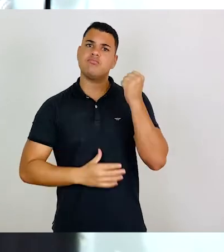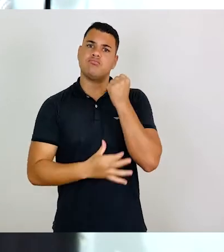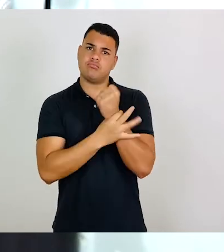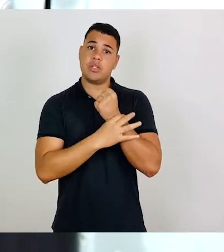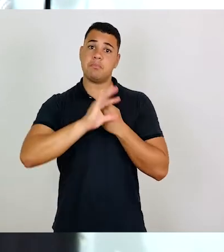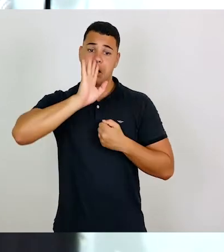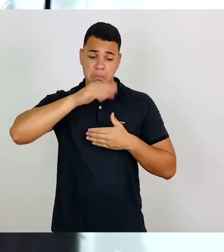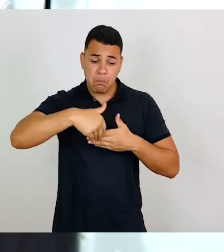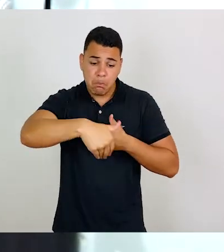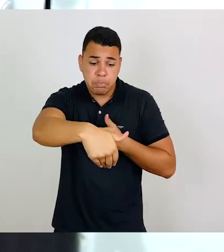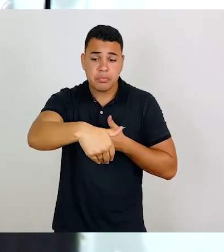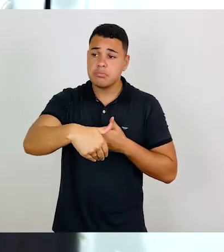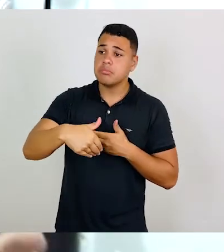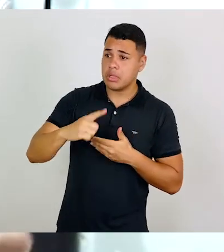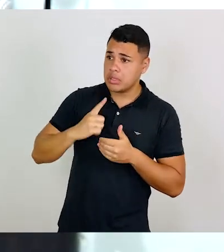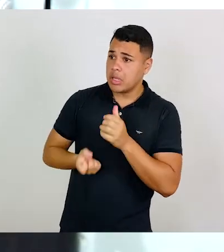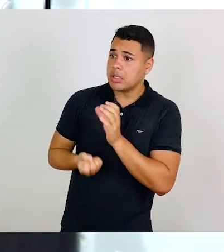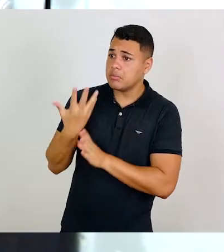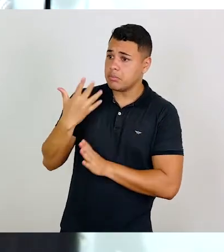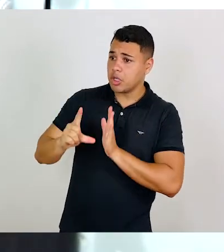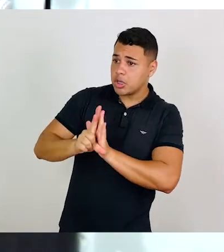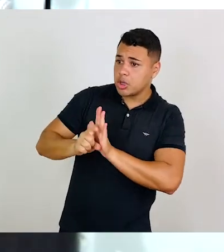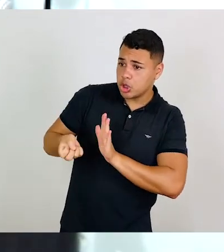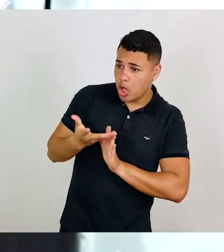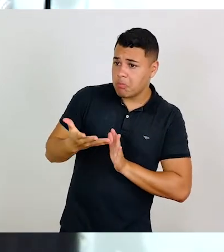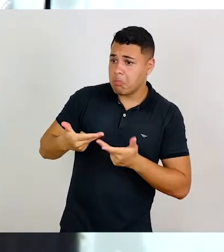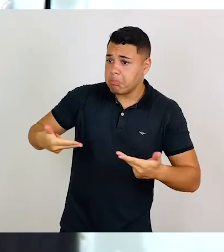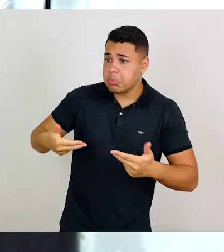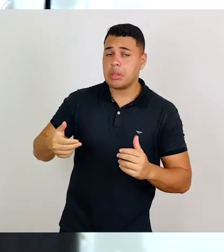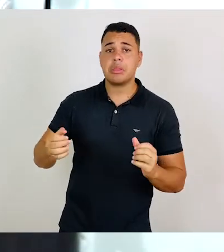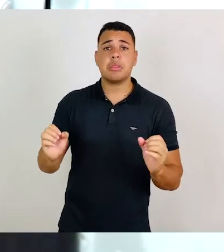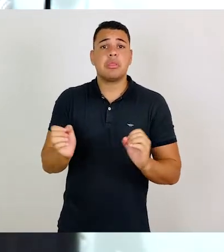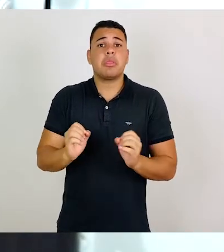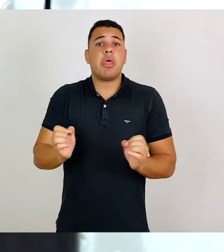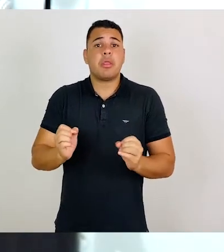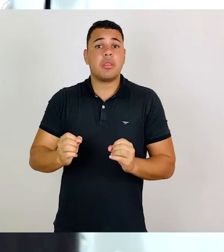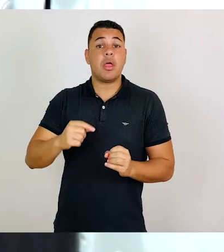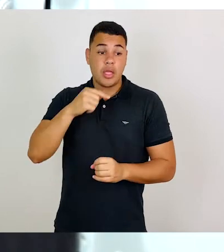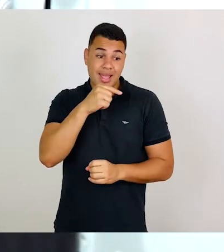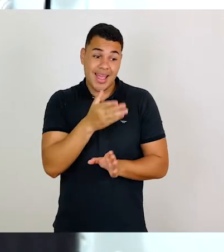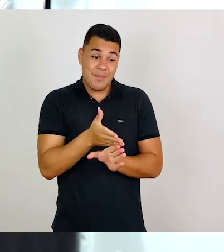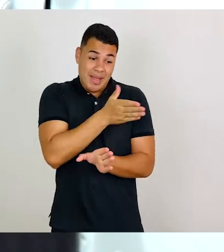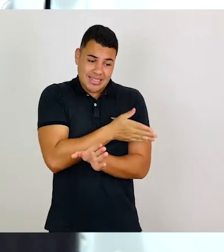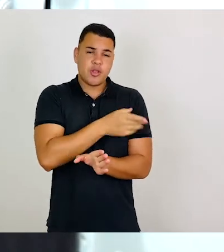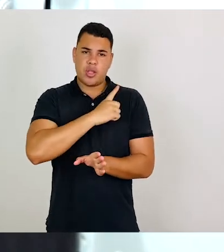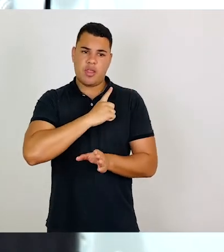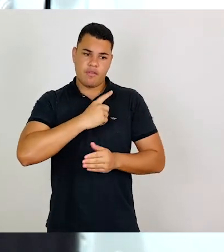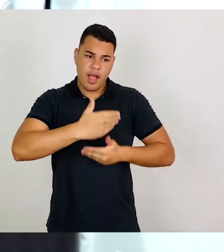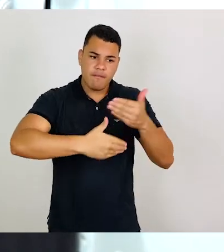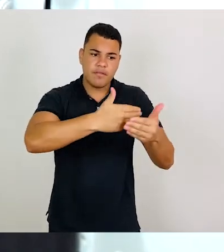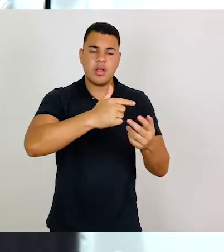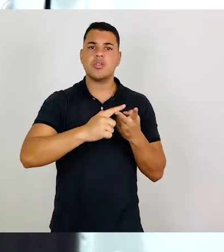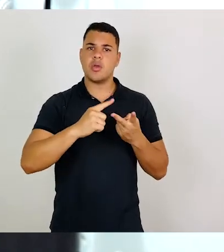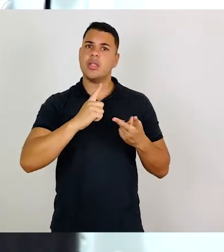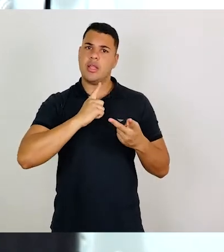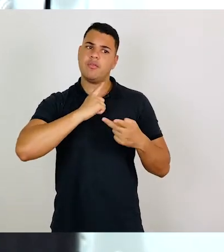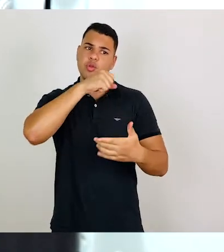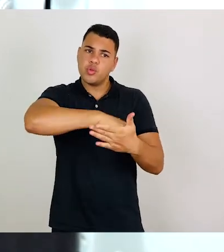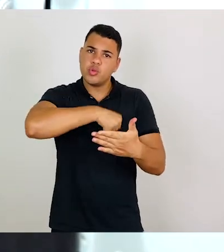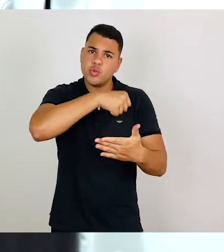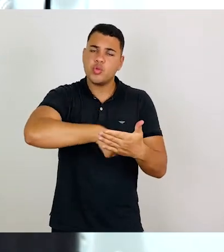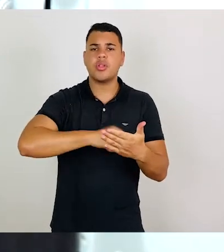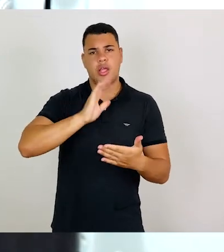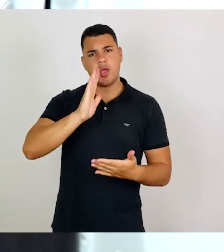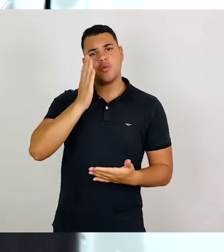gestão, elas garantem, sim, a questão da escolarização da pessoa com deficiência dentro da sala